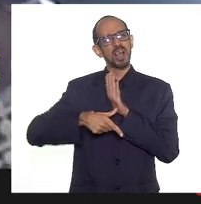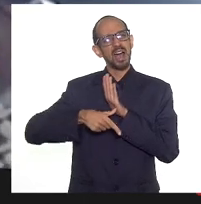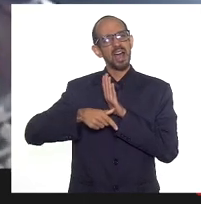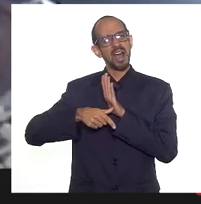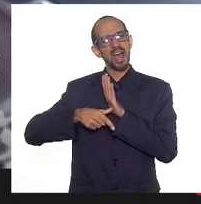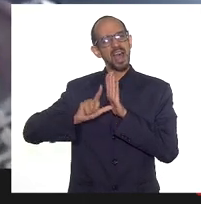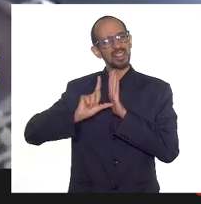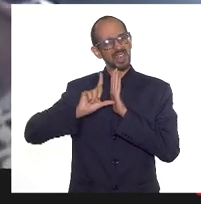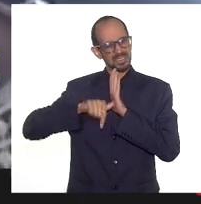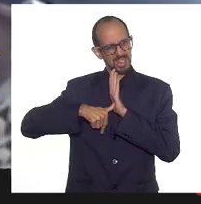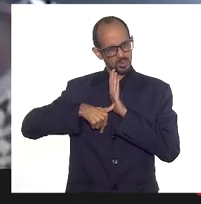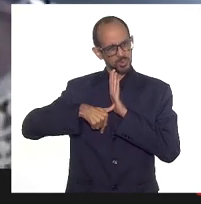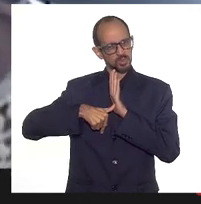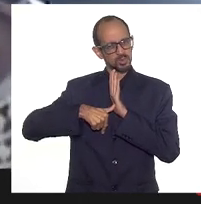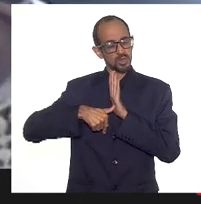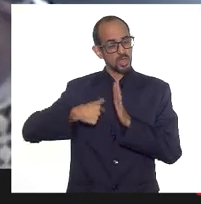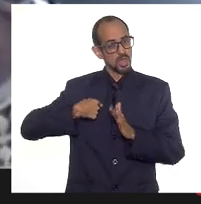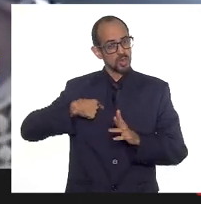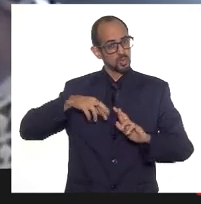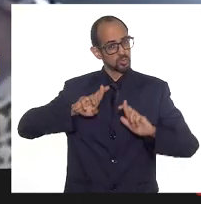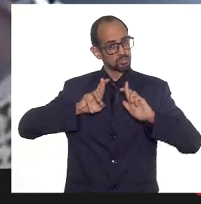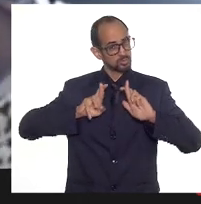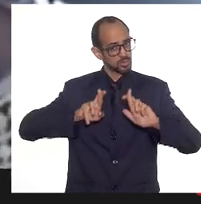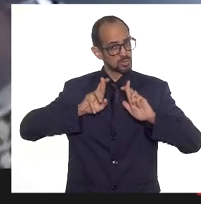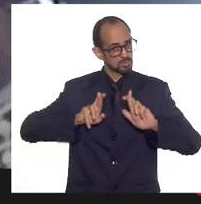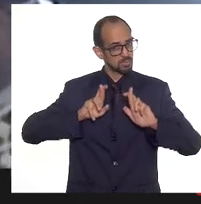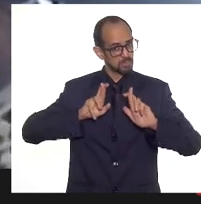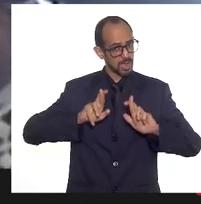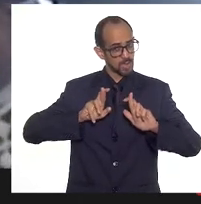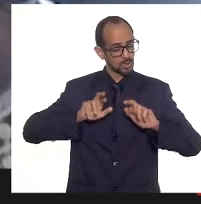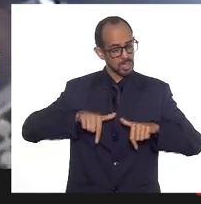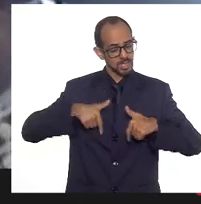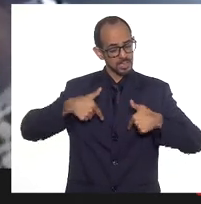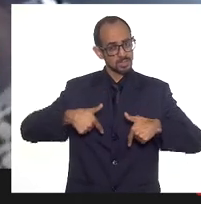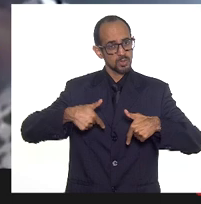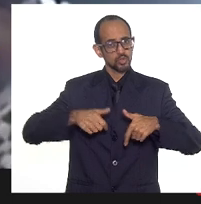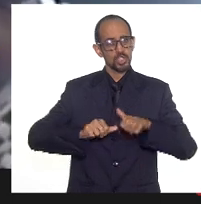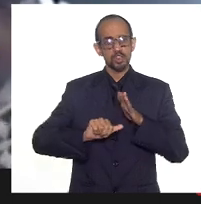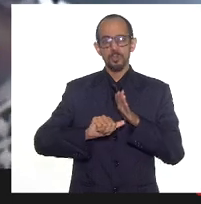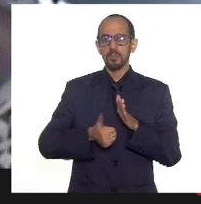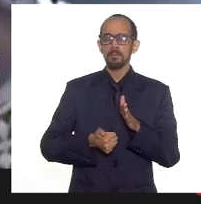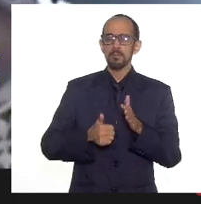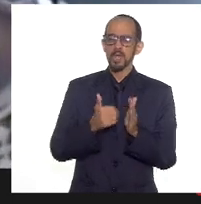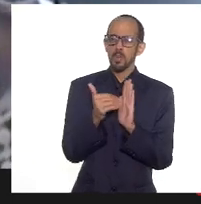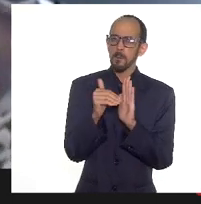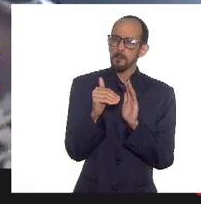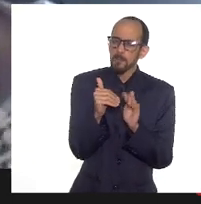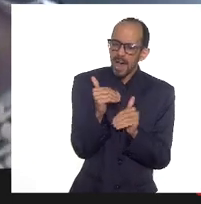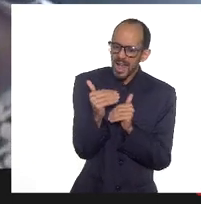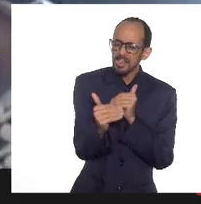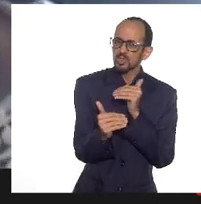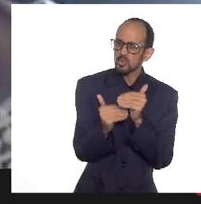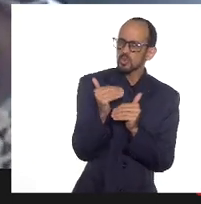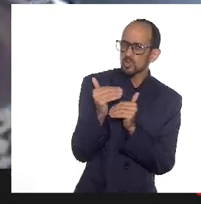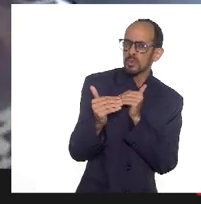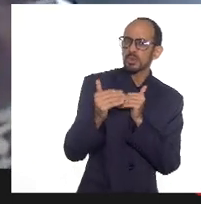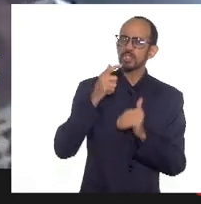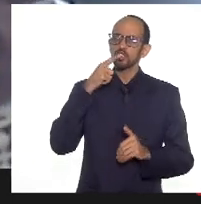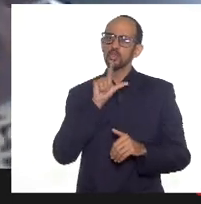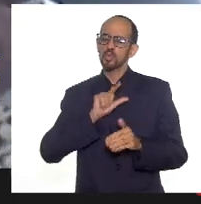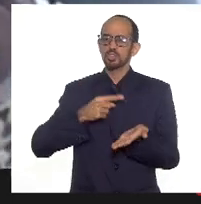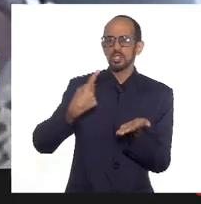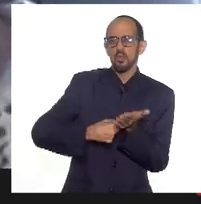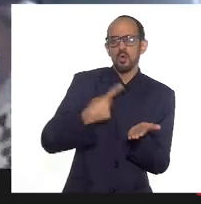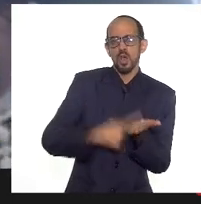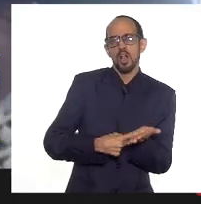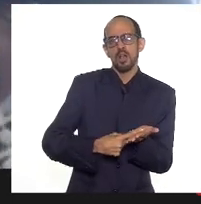disso, eu tenho esperança, né, que essa ação é um primeiro passo para a construção de uma agenda pública voltada ao enfrentamento dessas